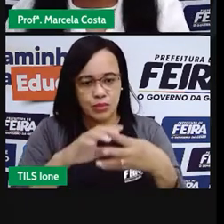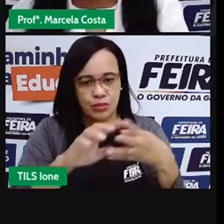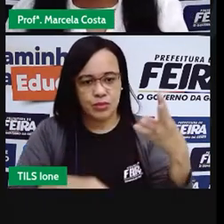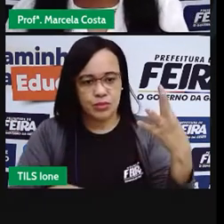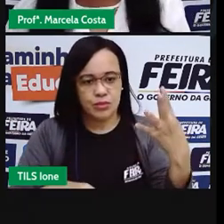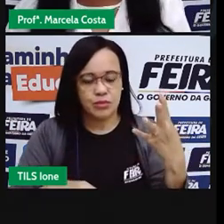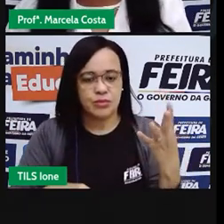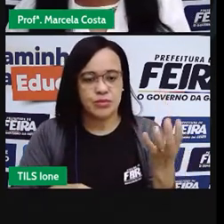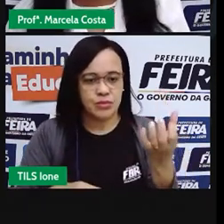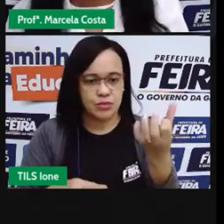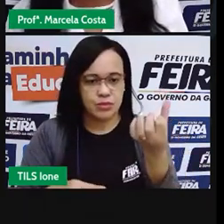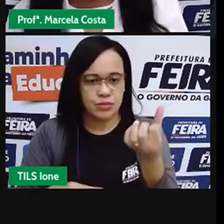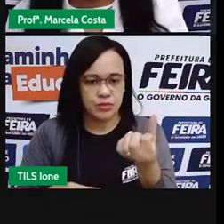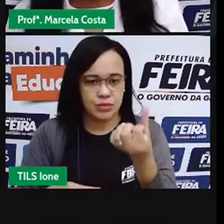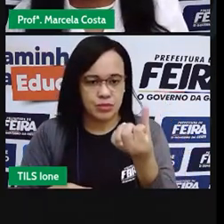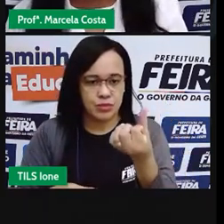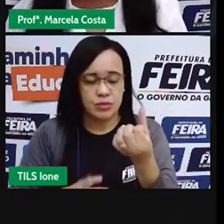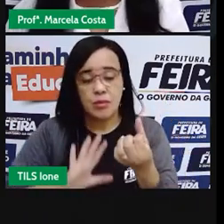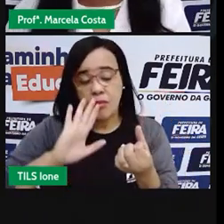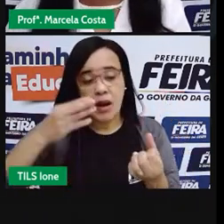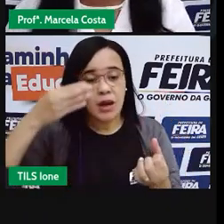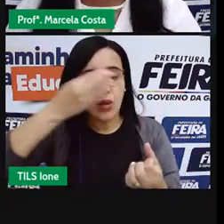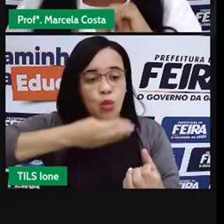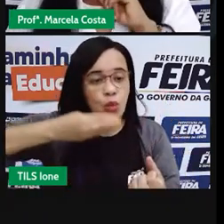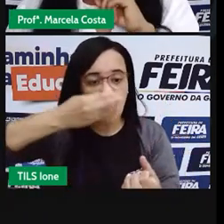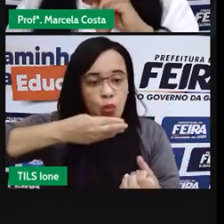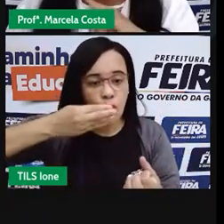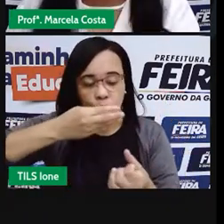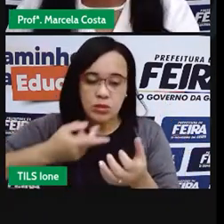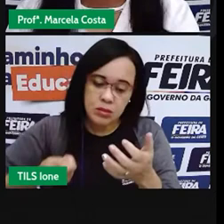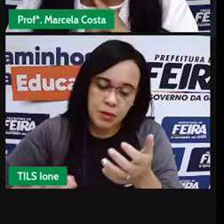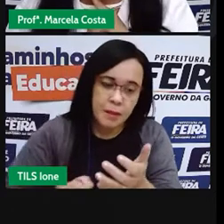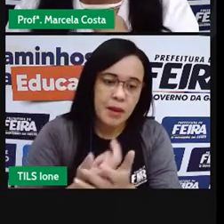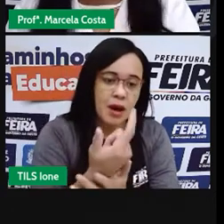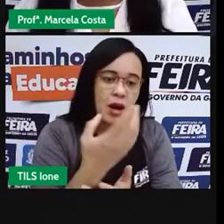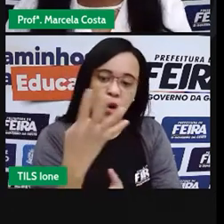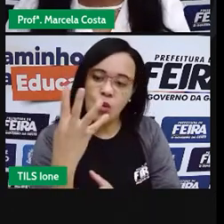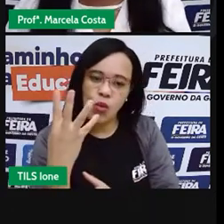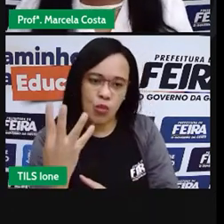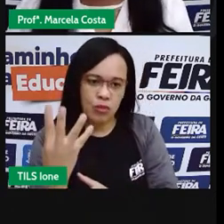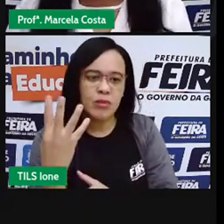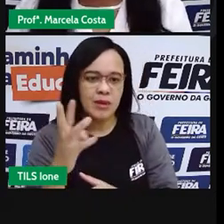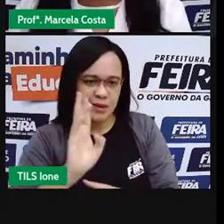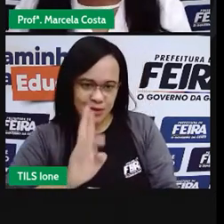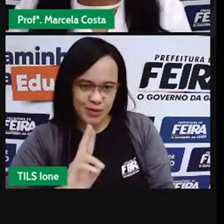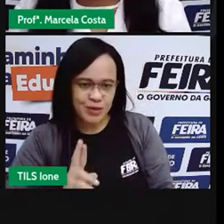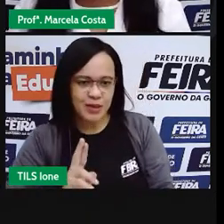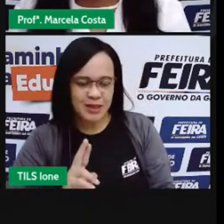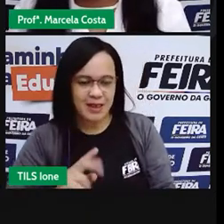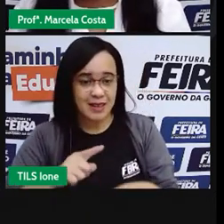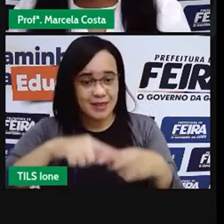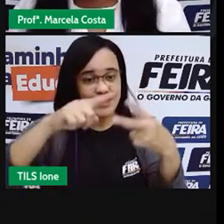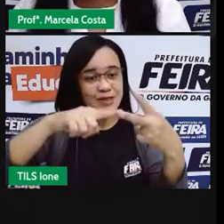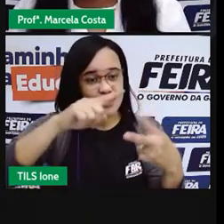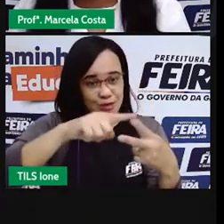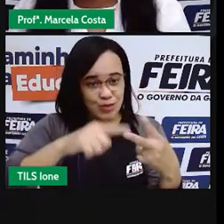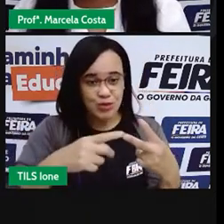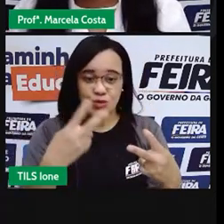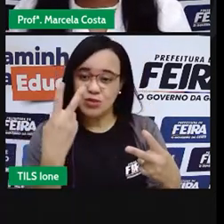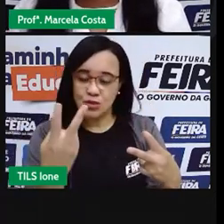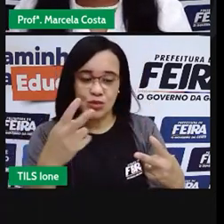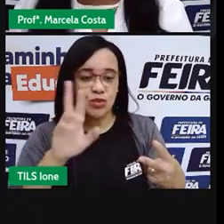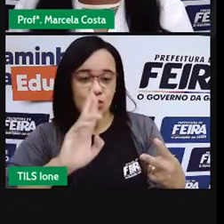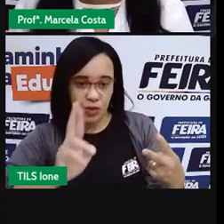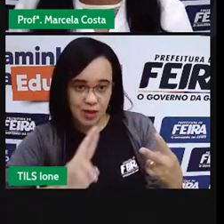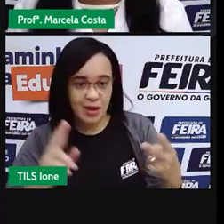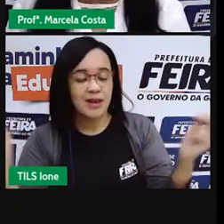a jujuba custa R$4. Então, a gente vai precisar de duas notas de R$2.